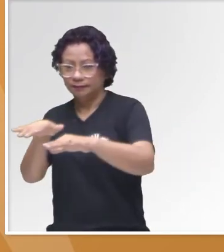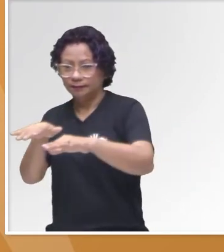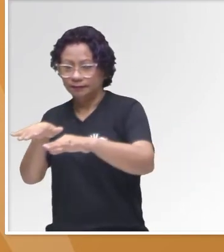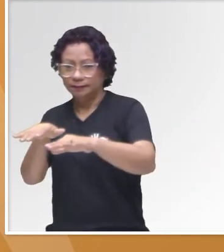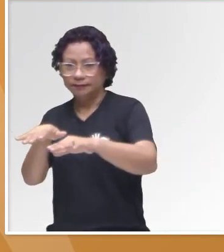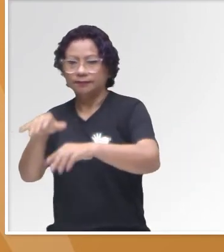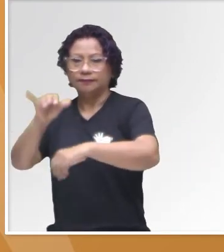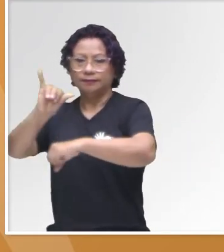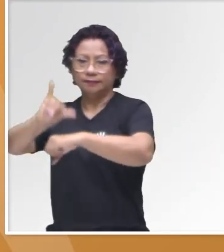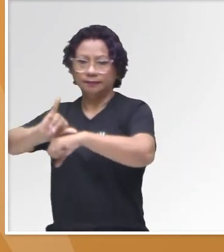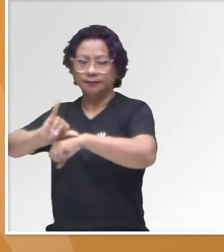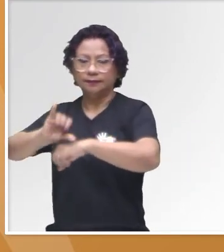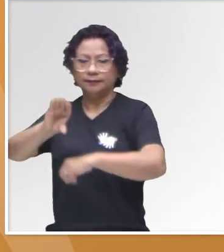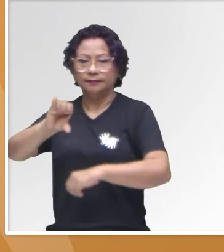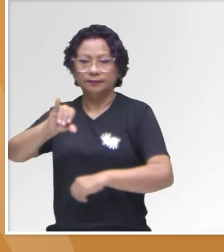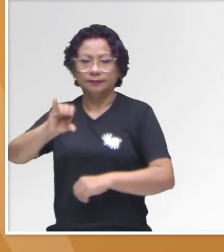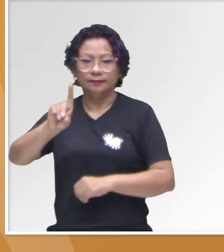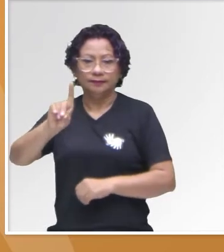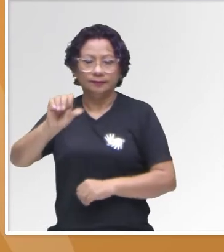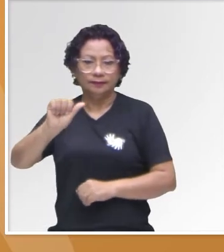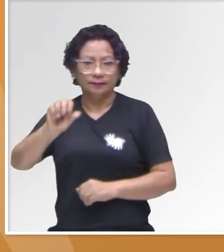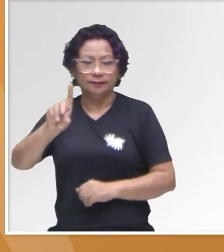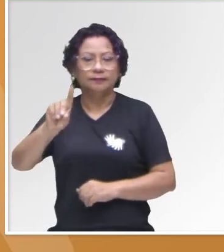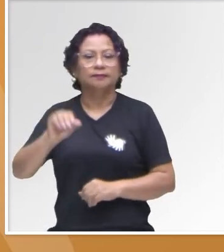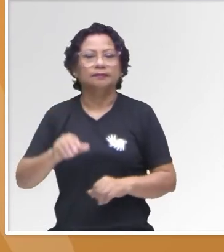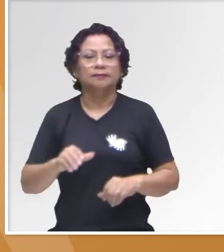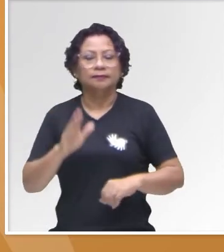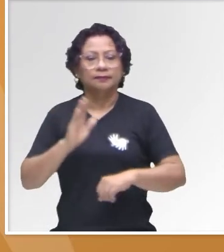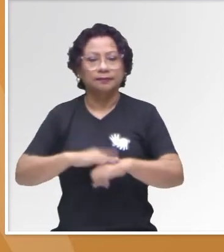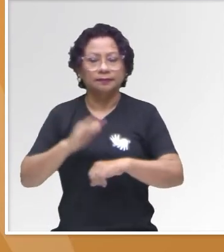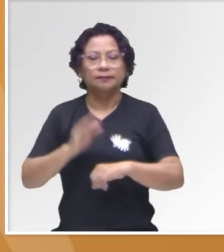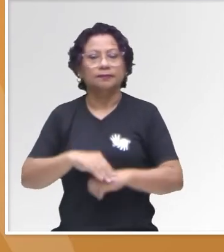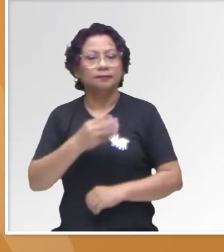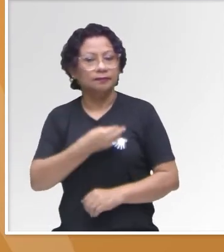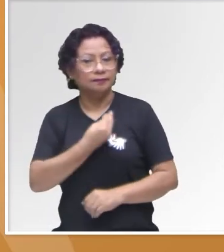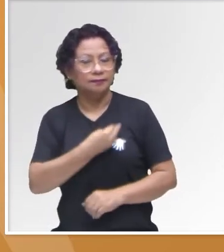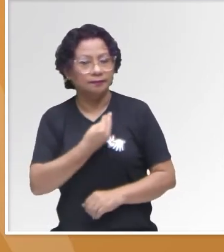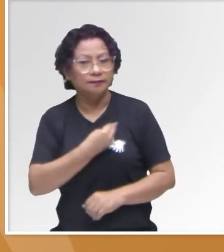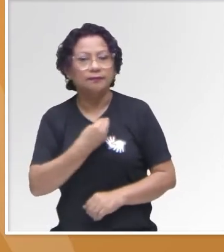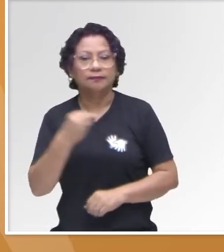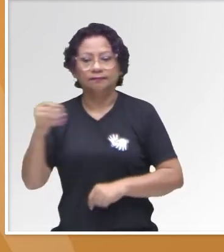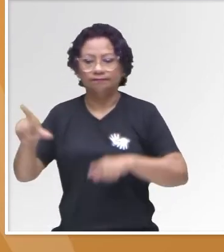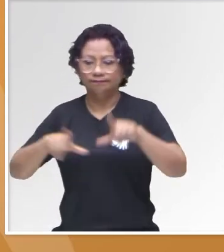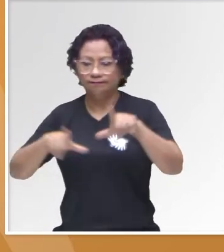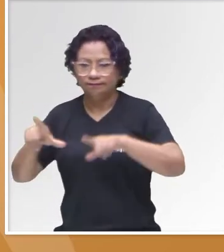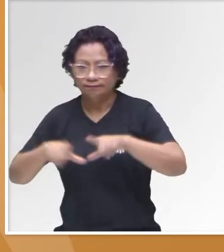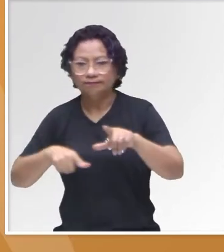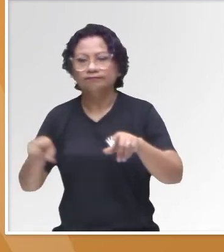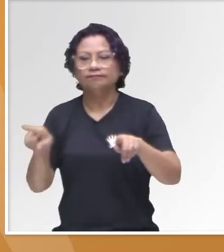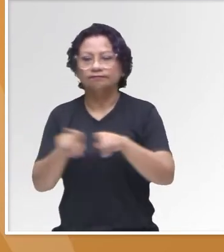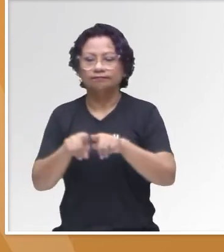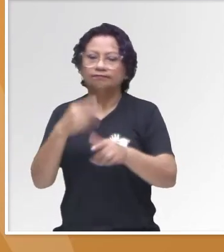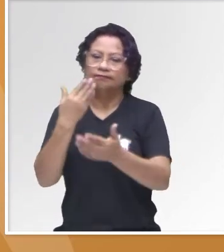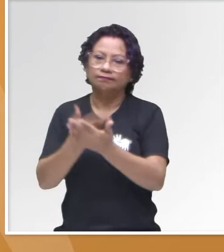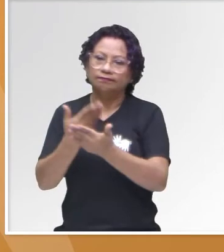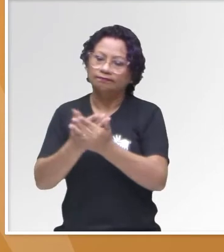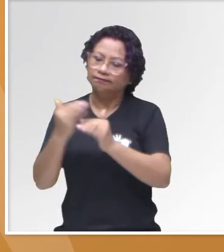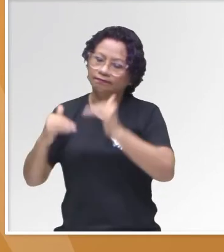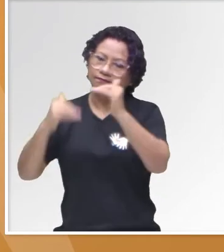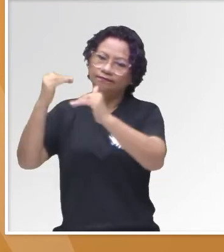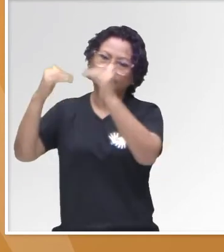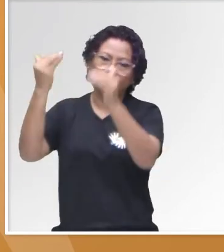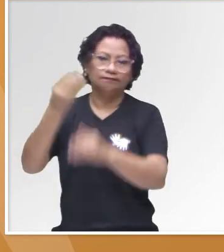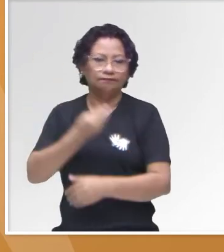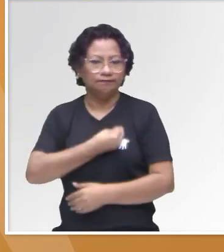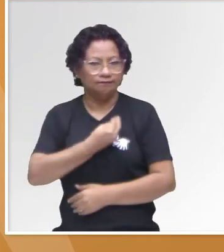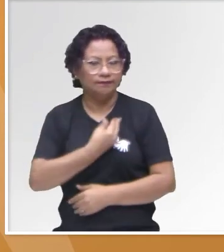em busca de melhorias de vida, em busca de emprego, em busca de estudos, né? De uma forma geral, de melhoria de vida.